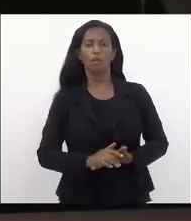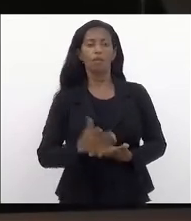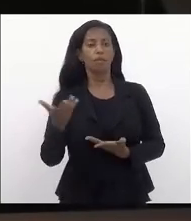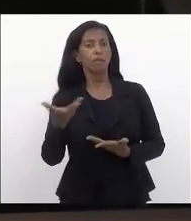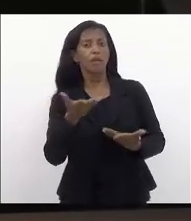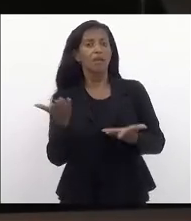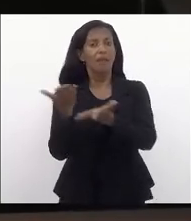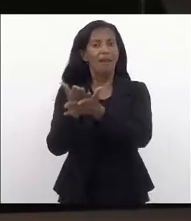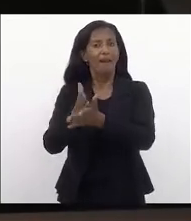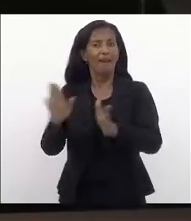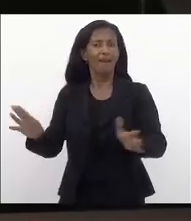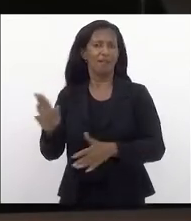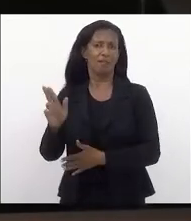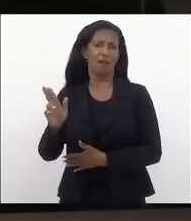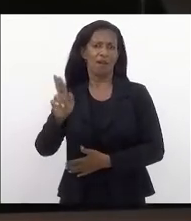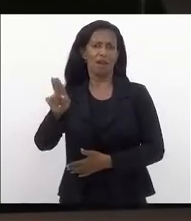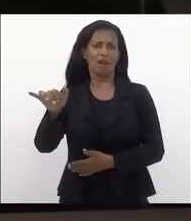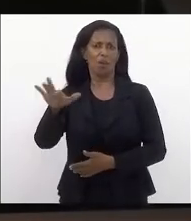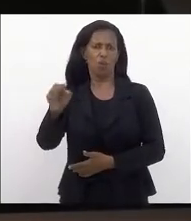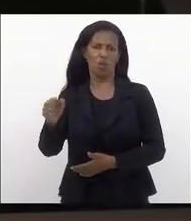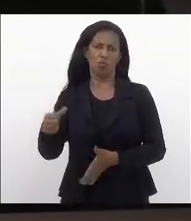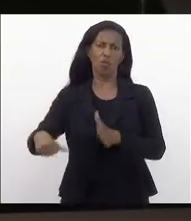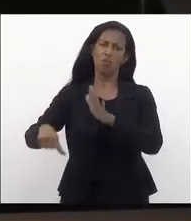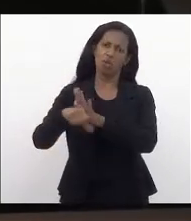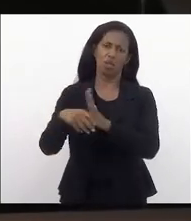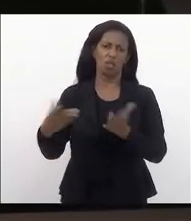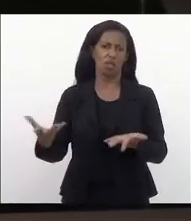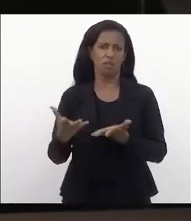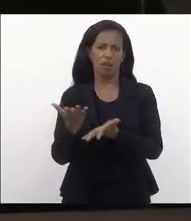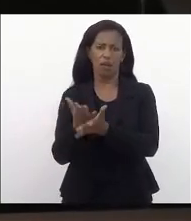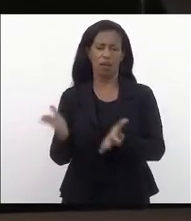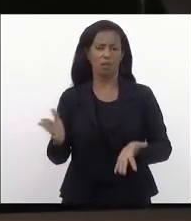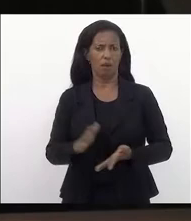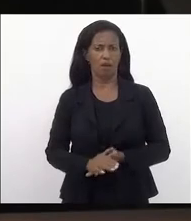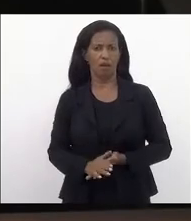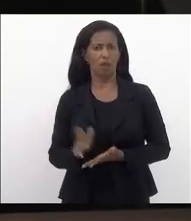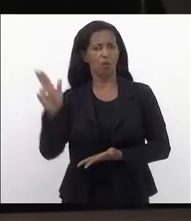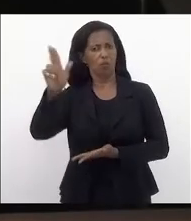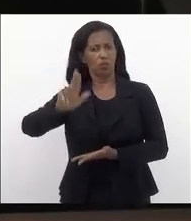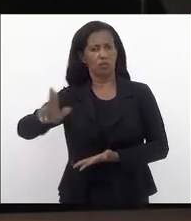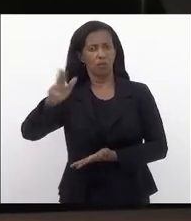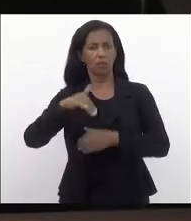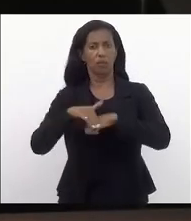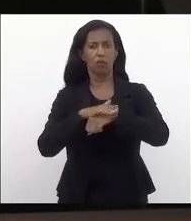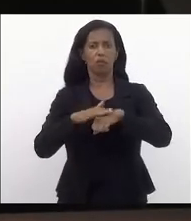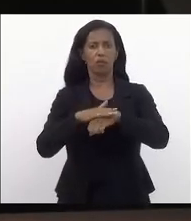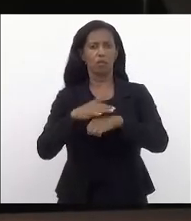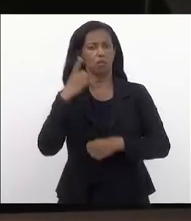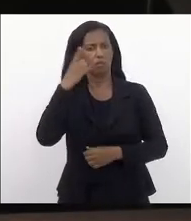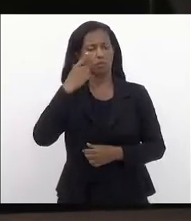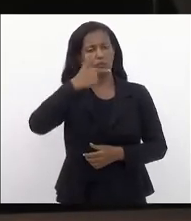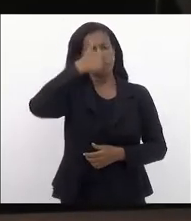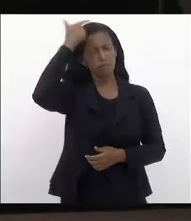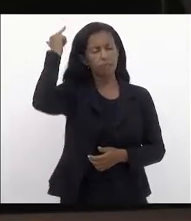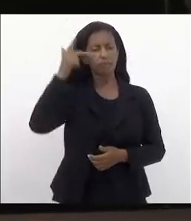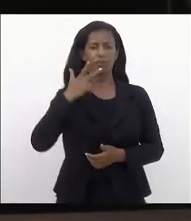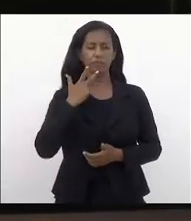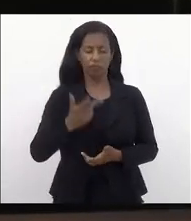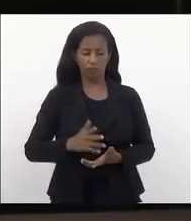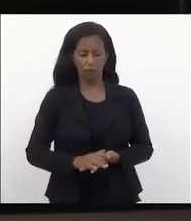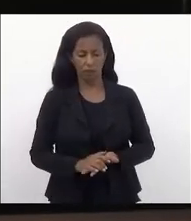acabar com uma universidade é um crime acabar com uma universidade estava conversando hoje com o deputado Luz Paulo ele falou assim